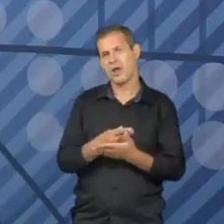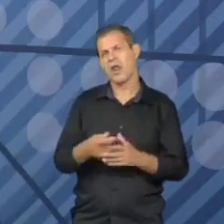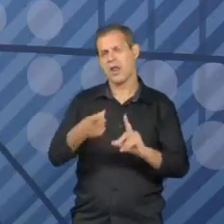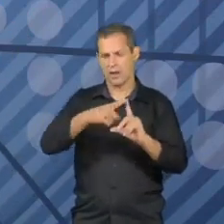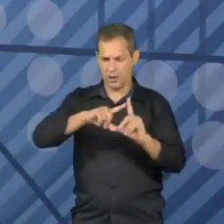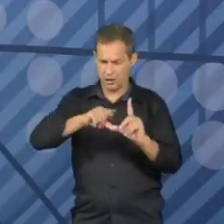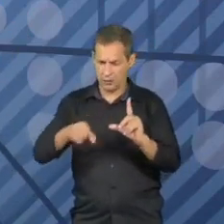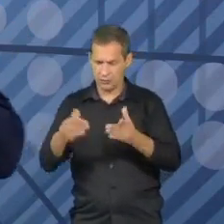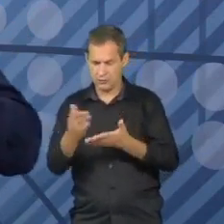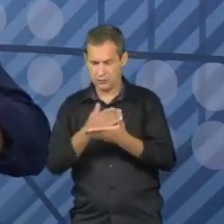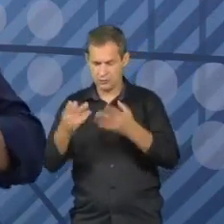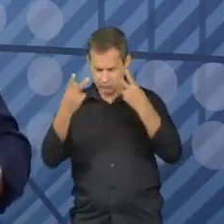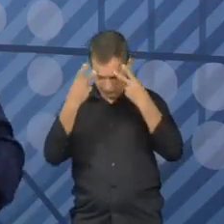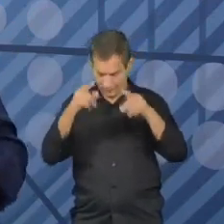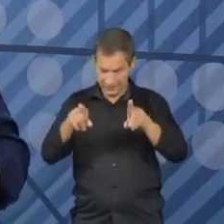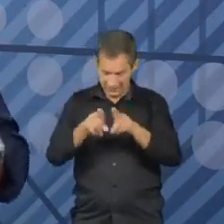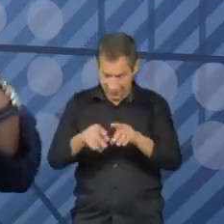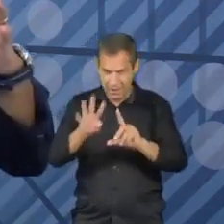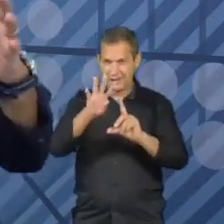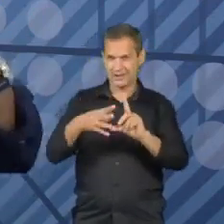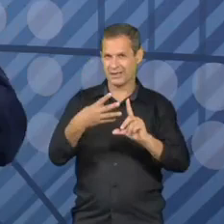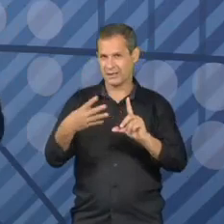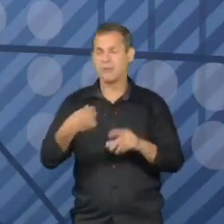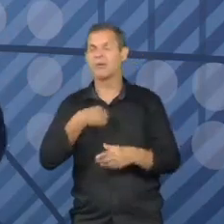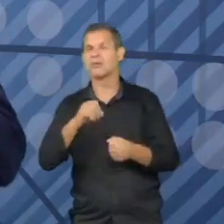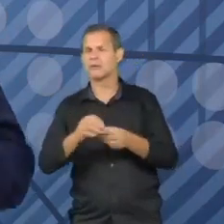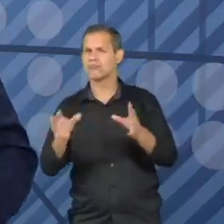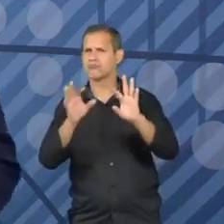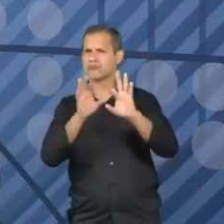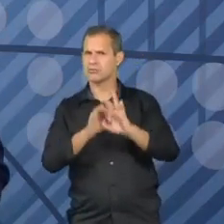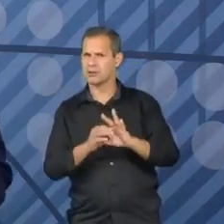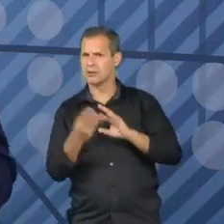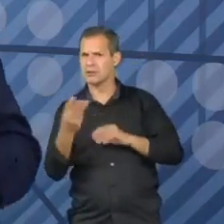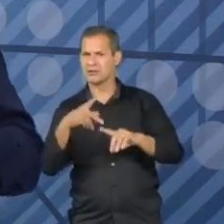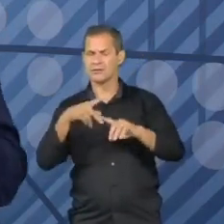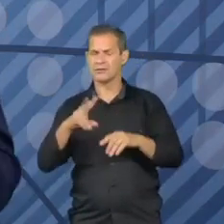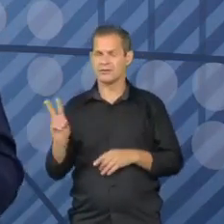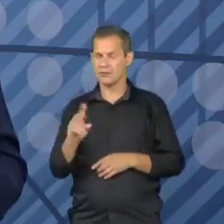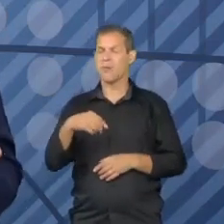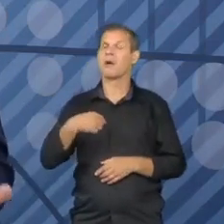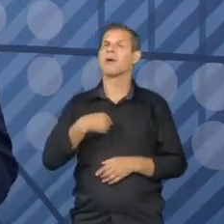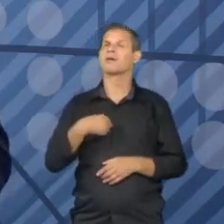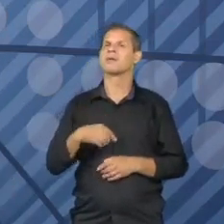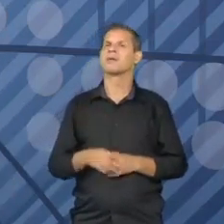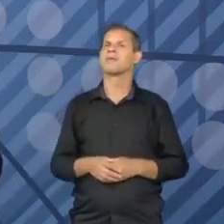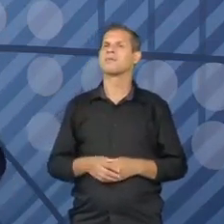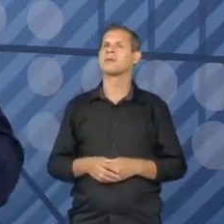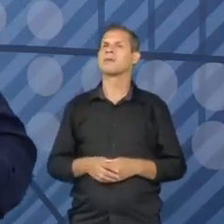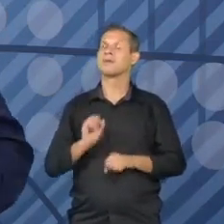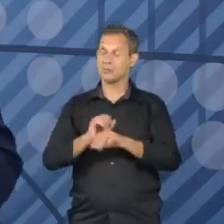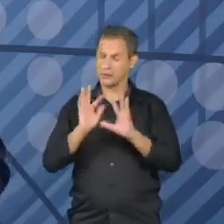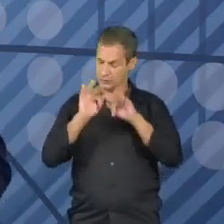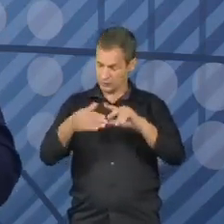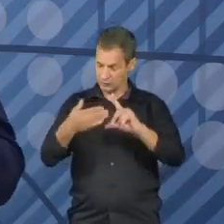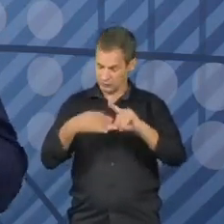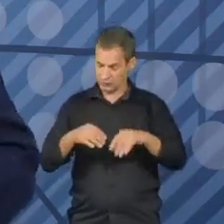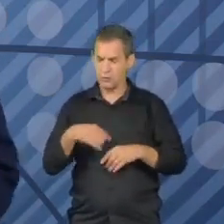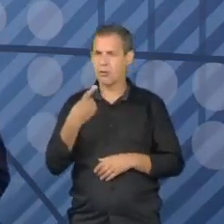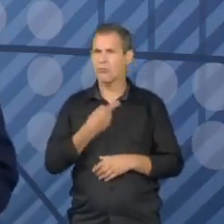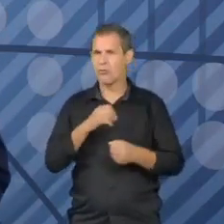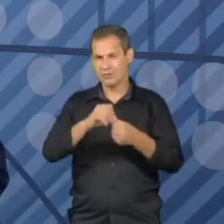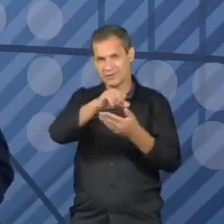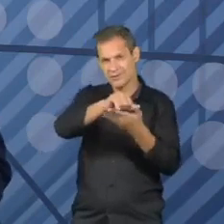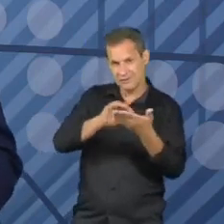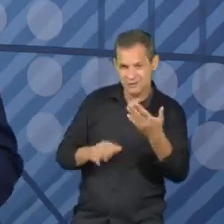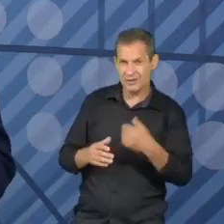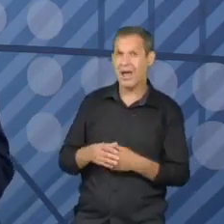curva de distribuição normal e a tabela. Eu tenho que fazer uma ligação desses três valores. Então, a gente espera que até o final da aula a gente vai fazer alguns